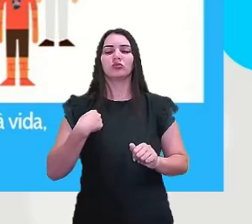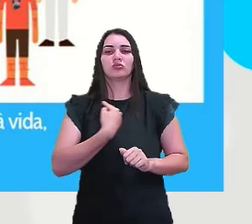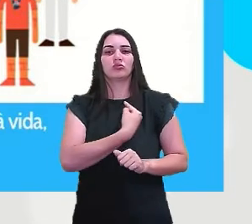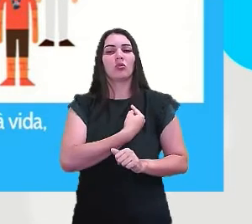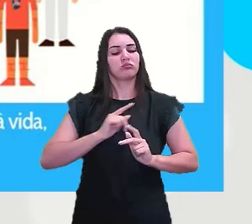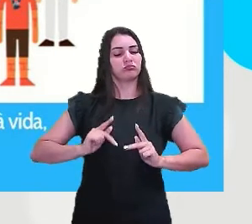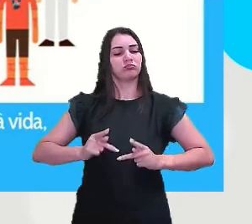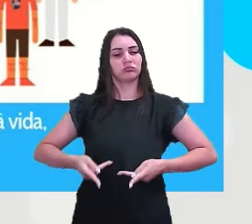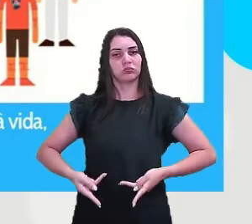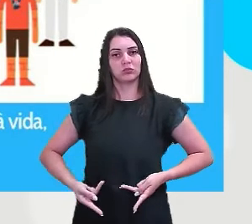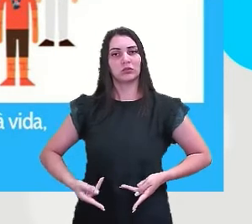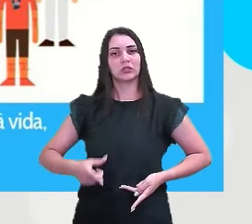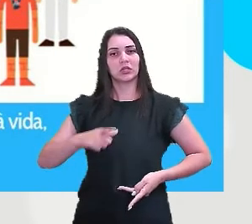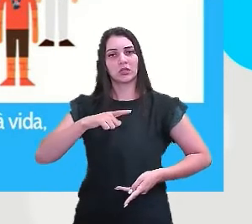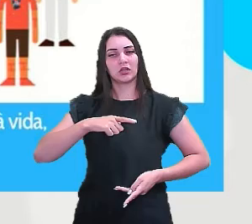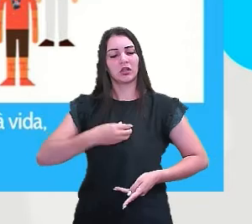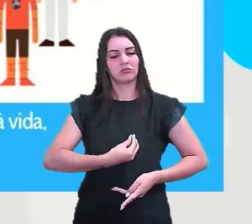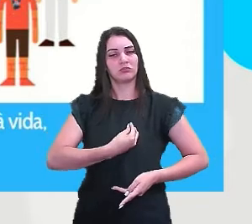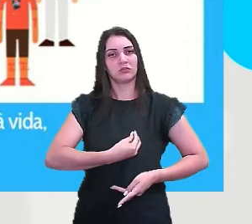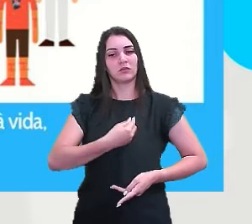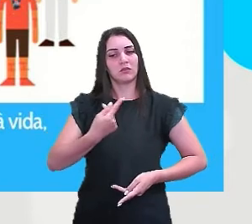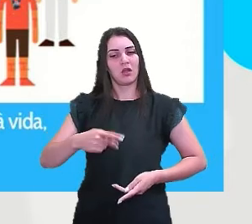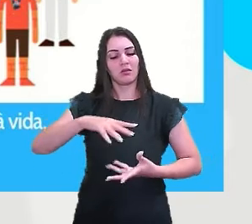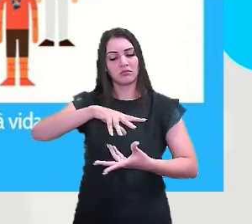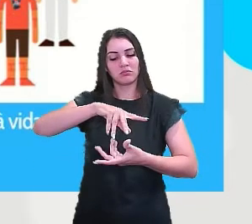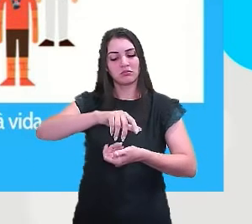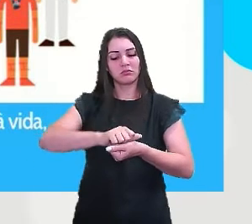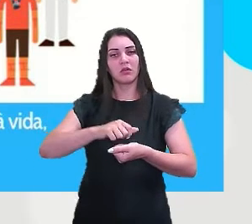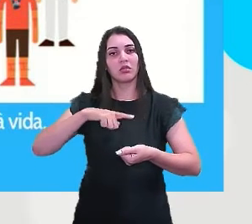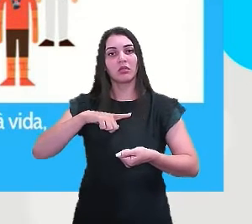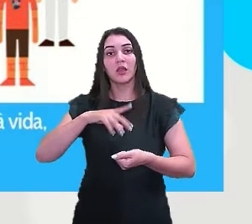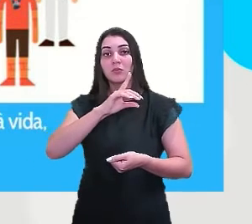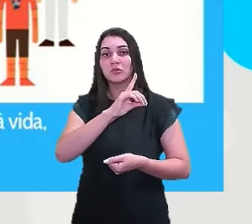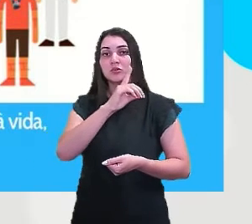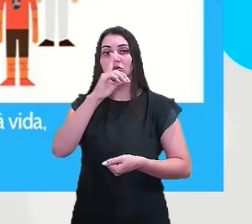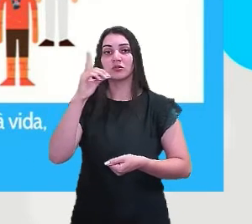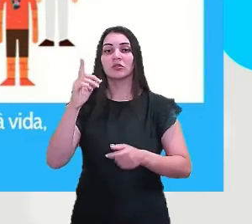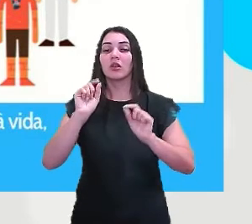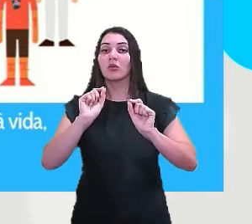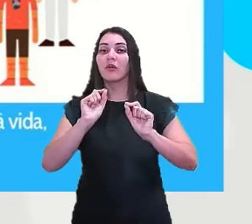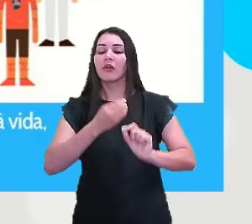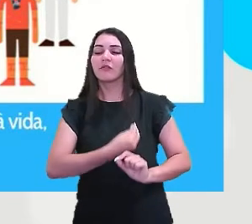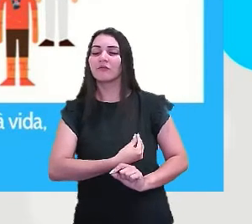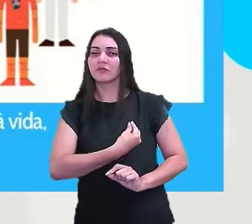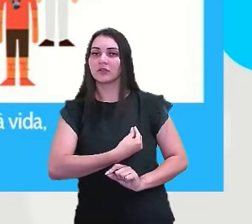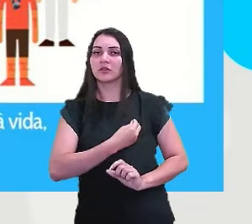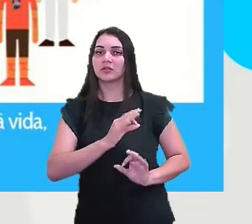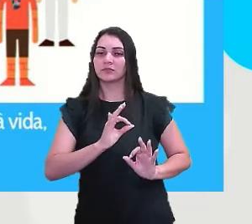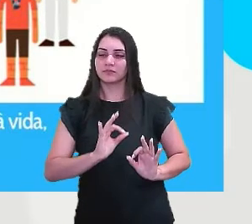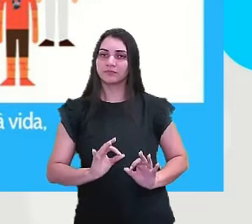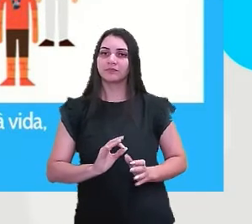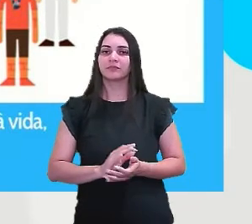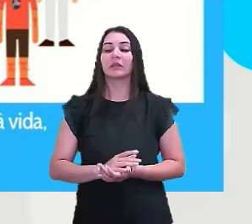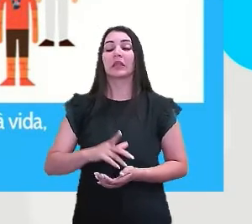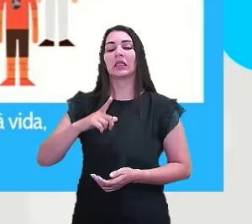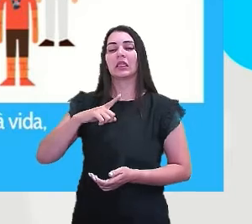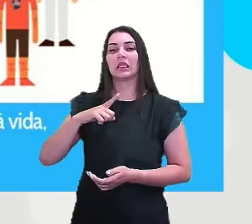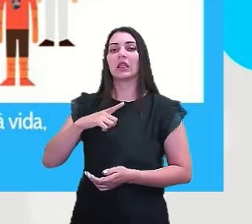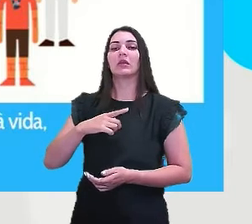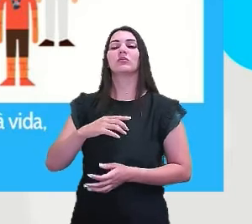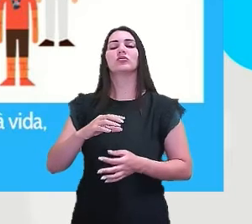seres humanos que existimos aqui no planeta Terra, né, temos o direito à vida, tá certo? Temos o